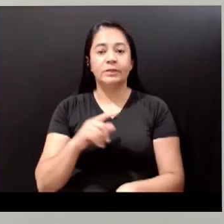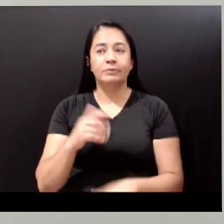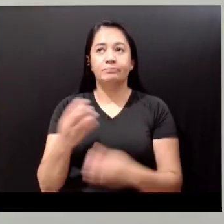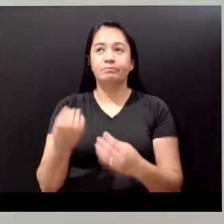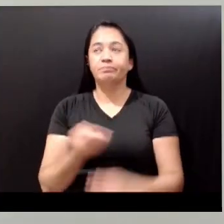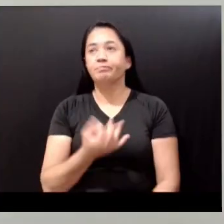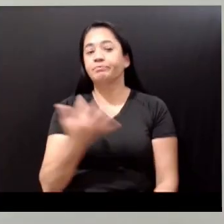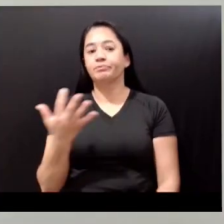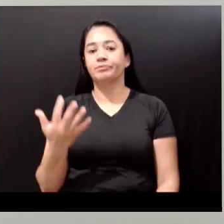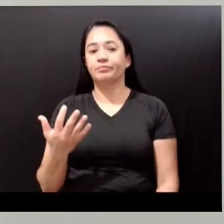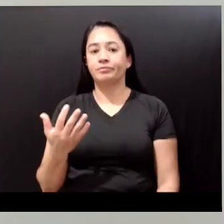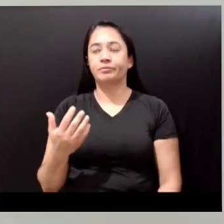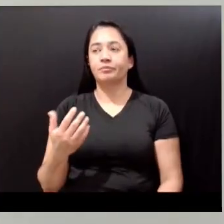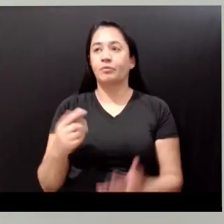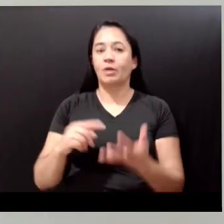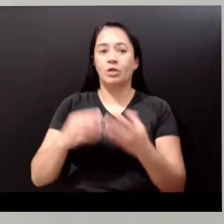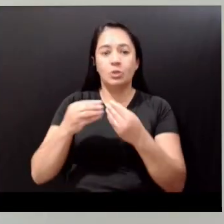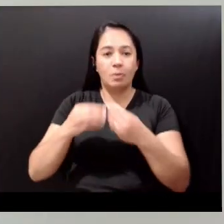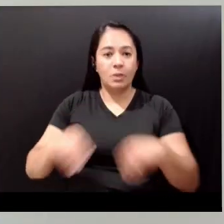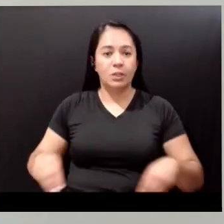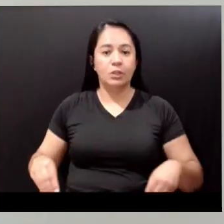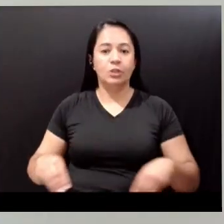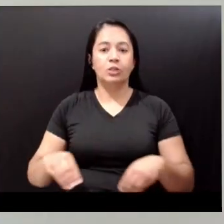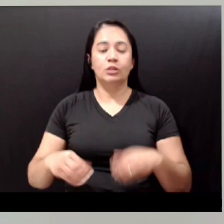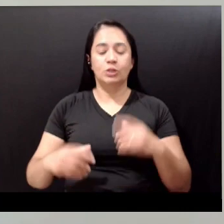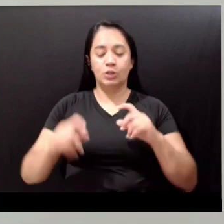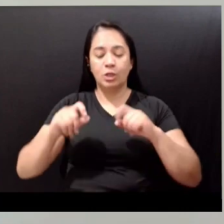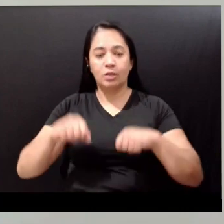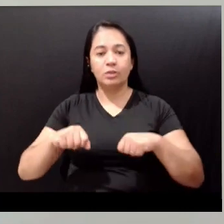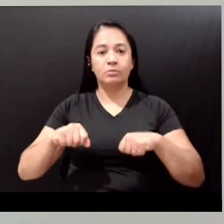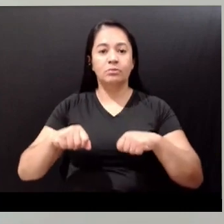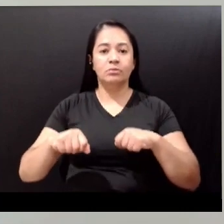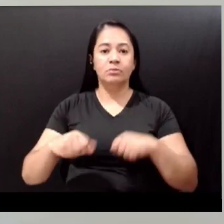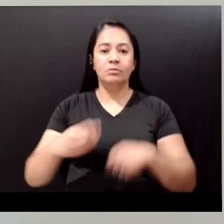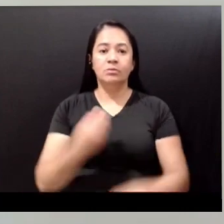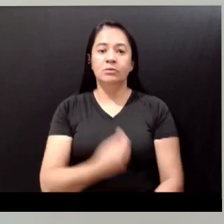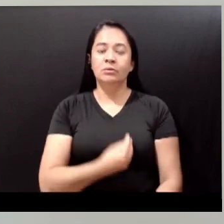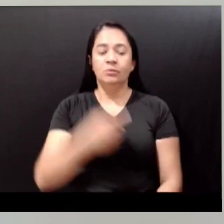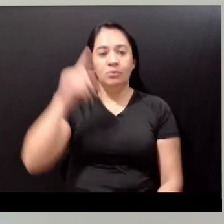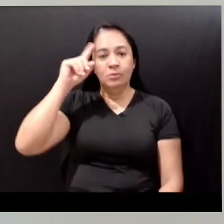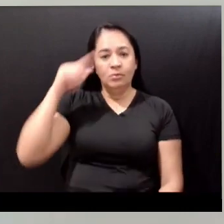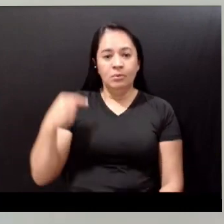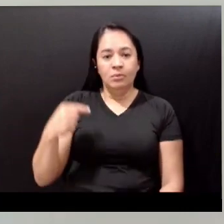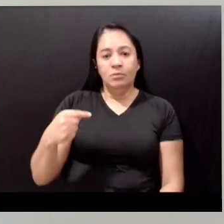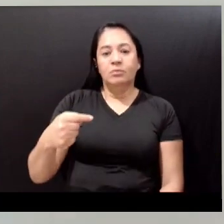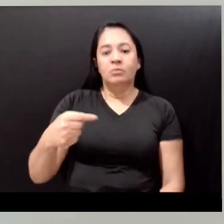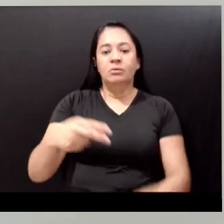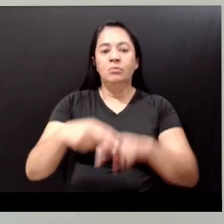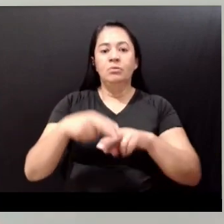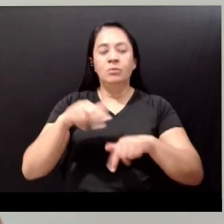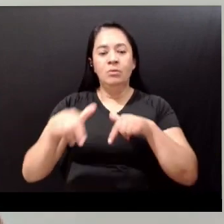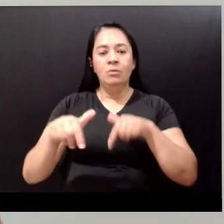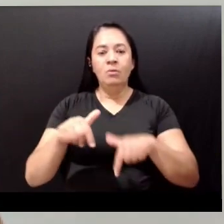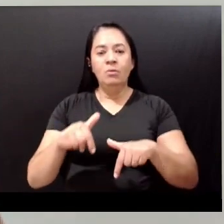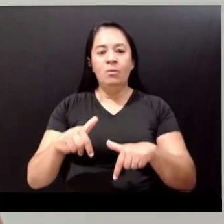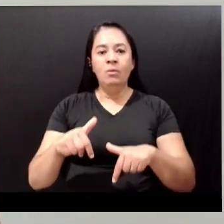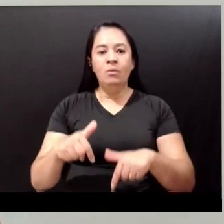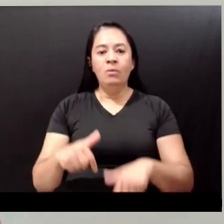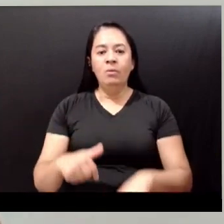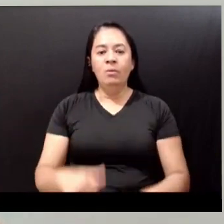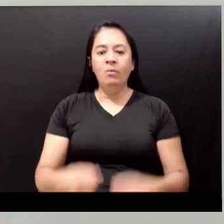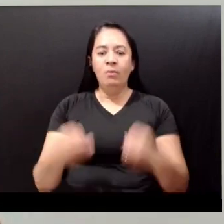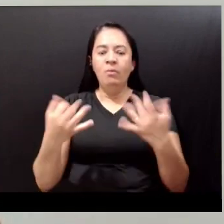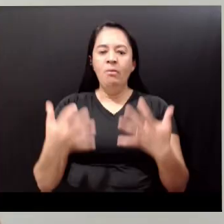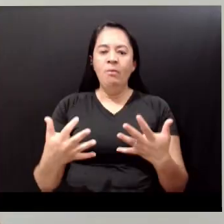tem um nível de acometimento da sua capacidade de vida diária, de realização das suas atividades,